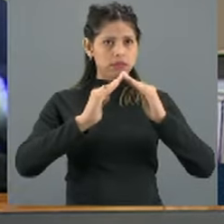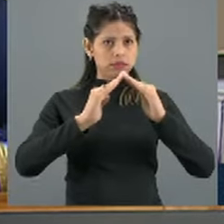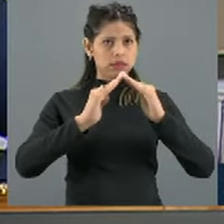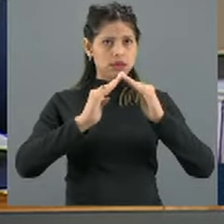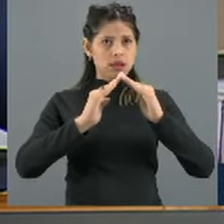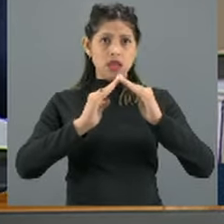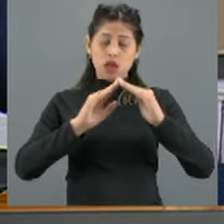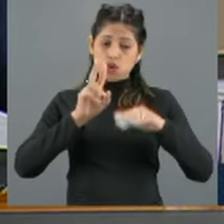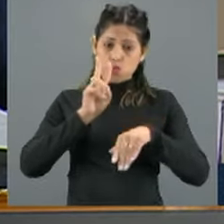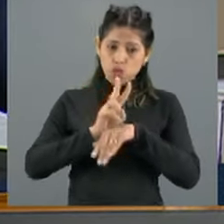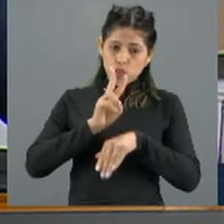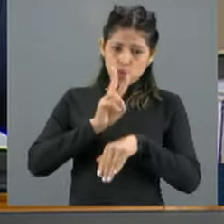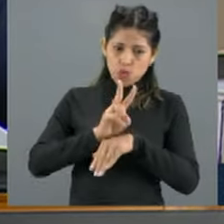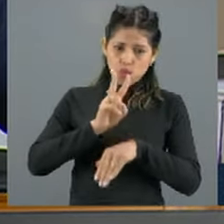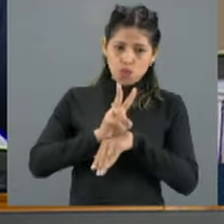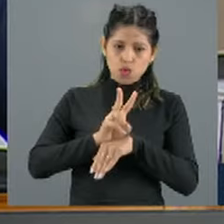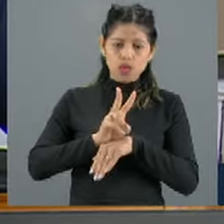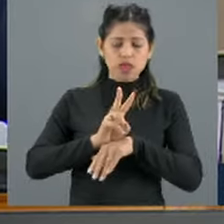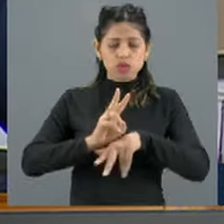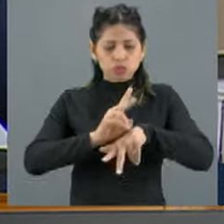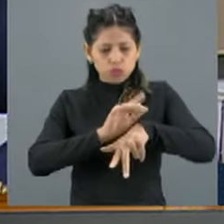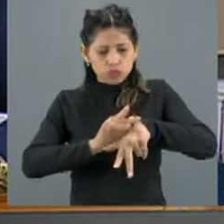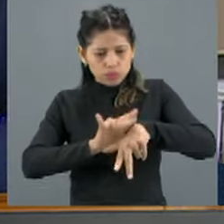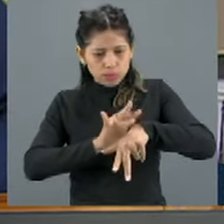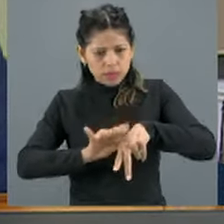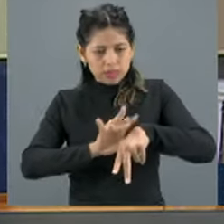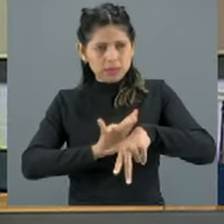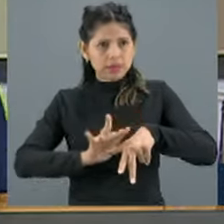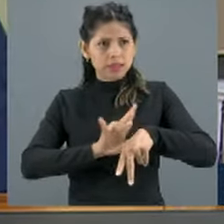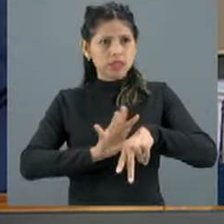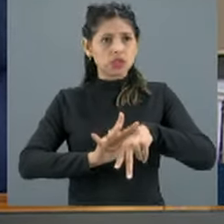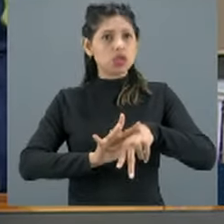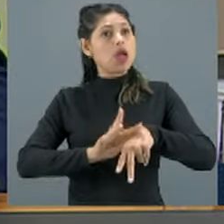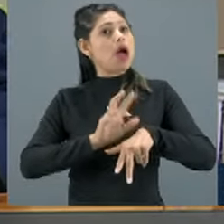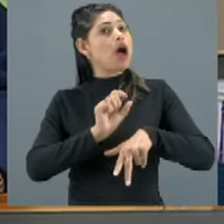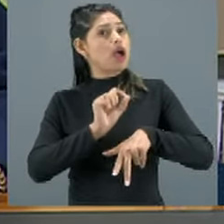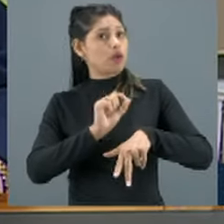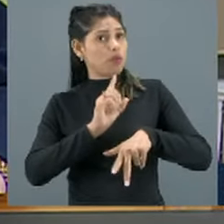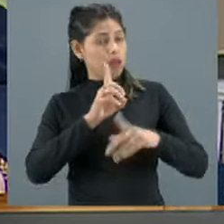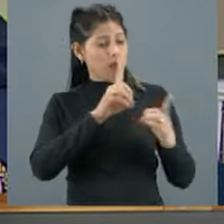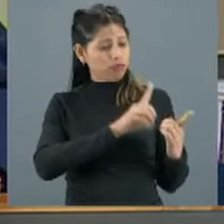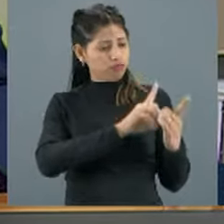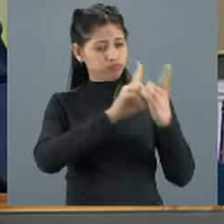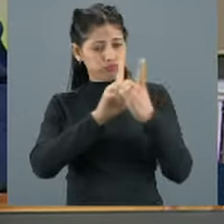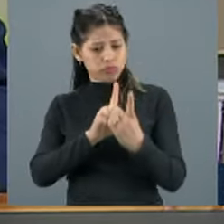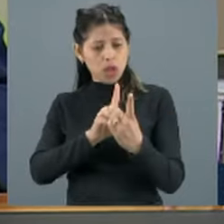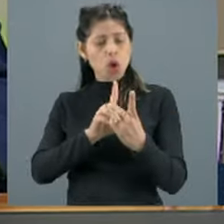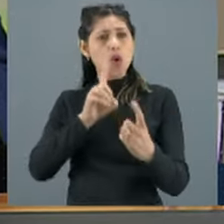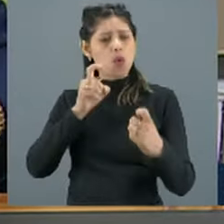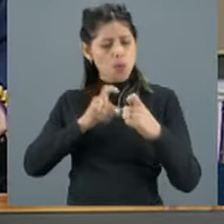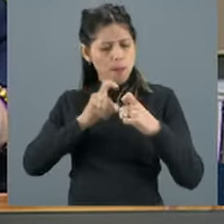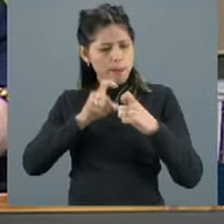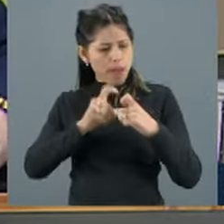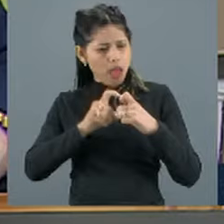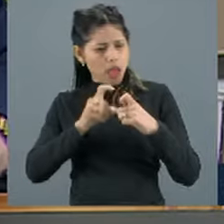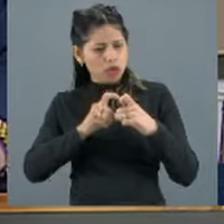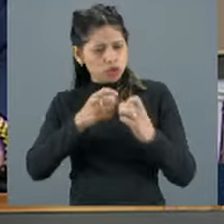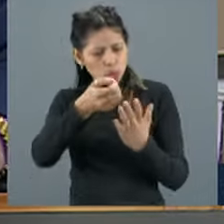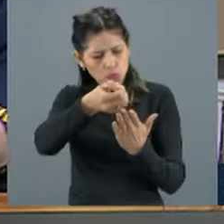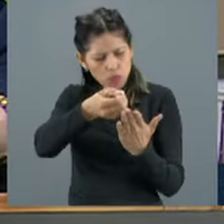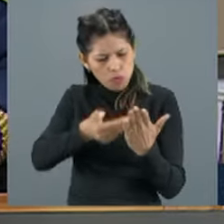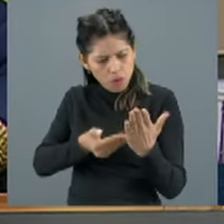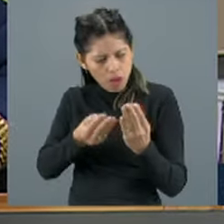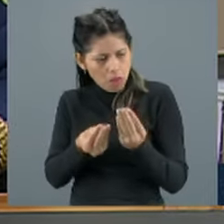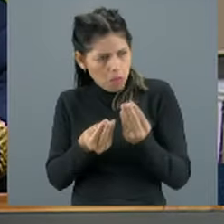pacientes. Quando é consultado, o médico passa a receita para a mãe ou para o